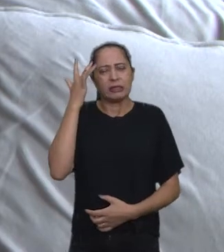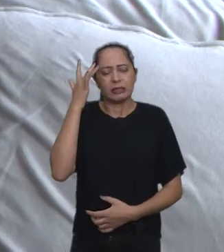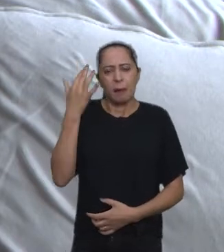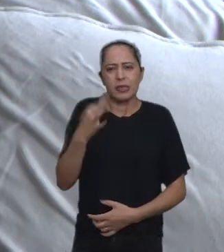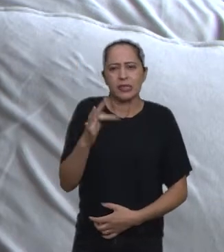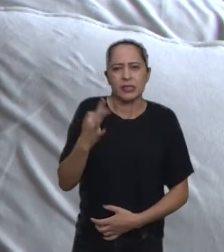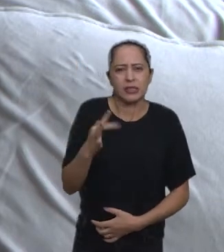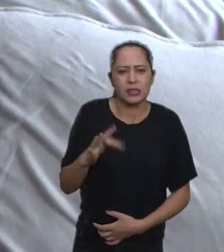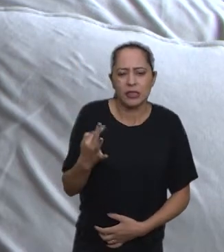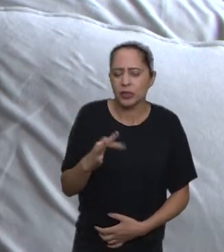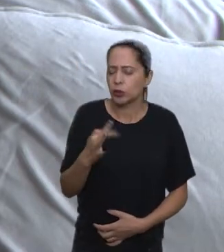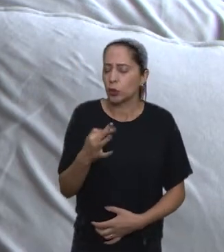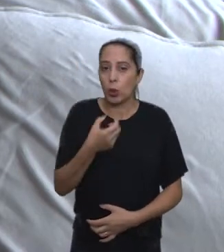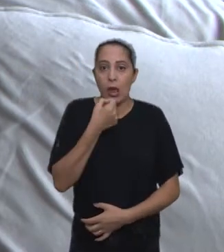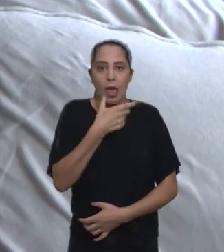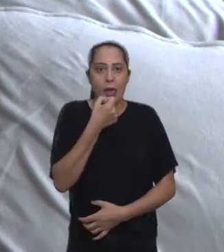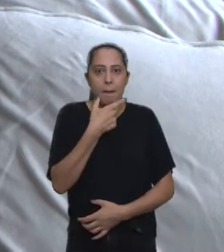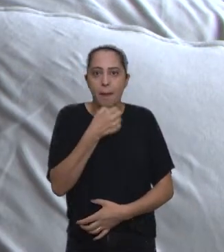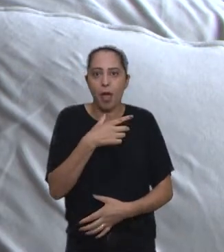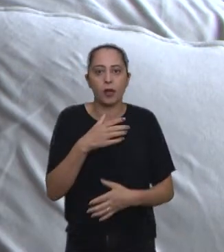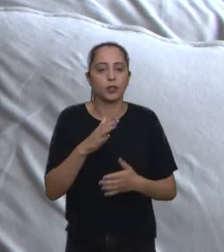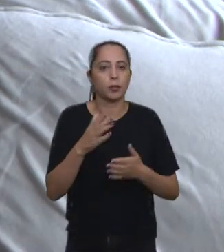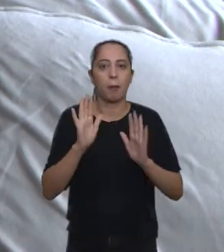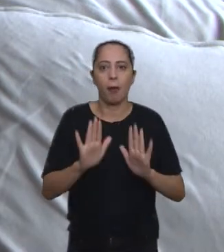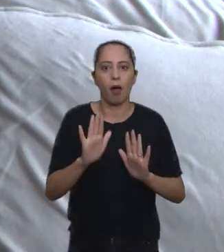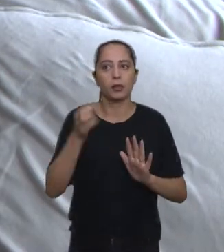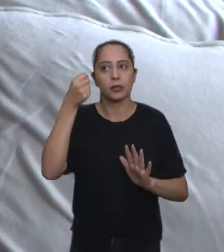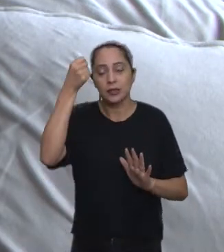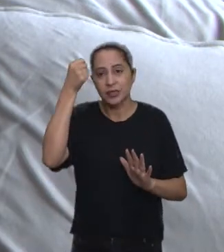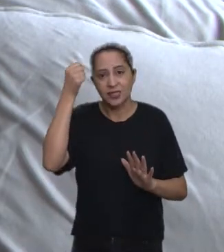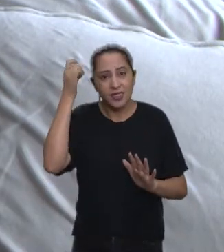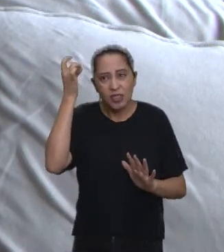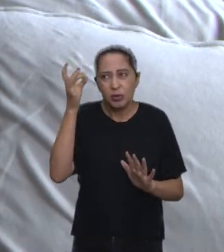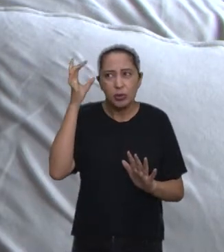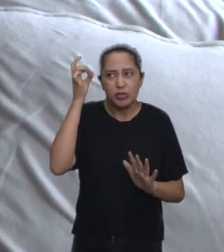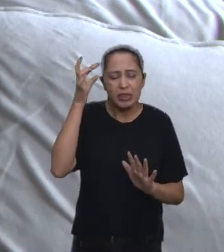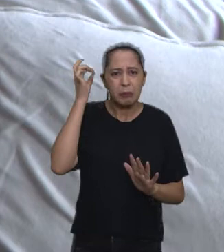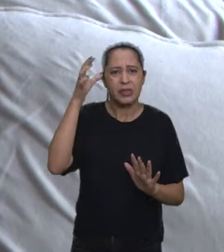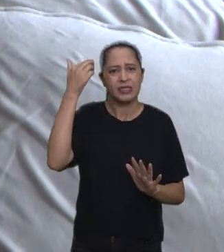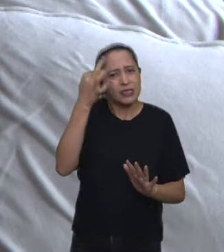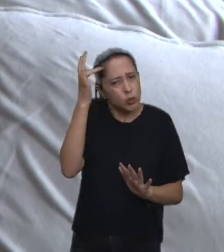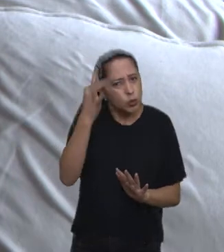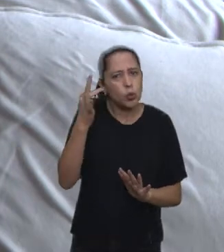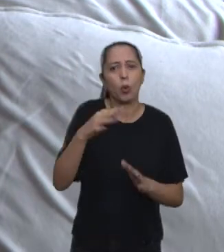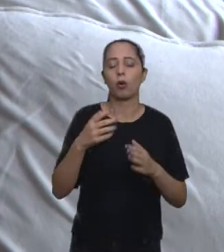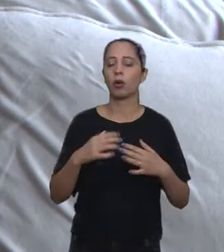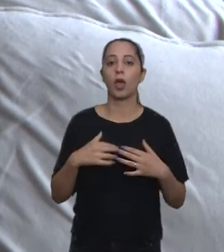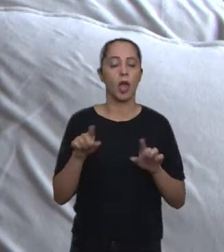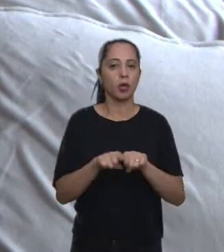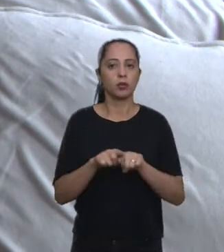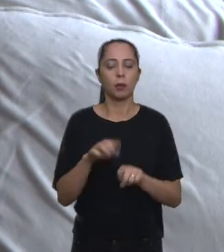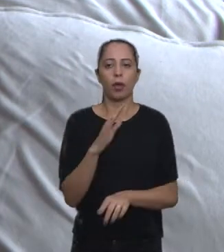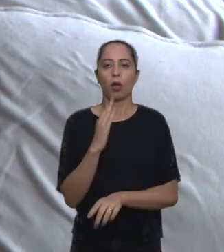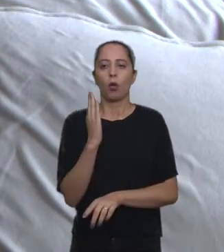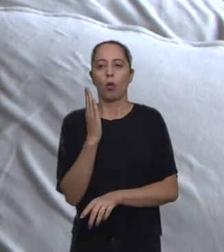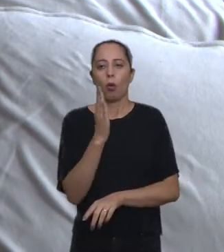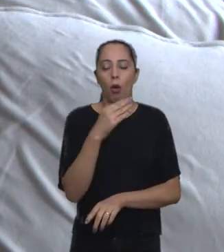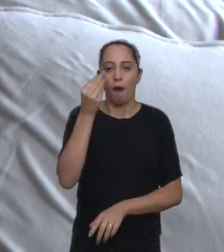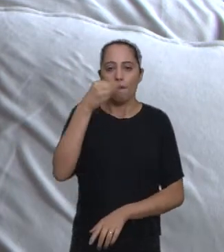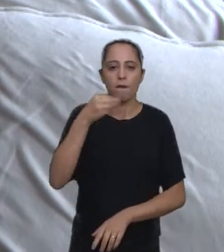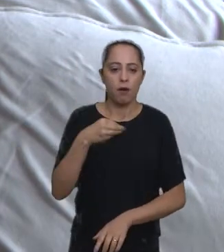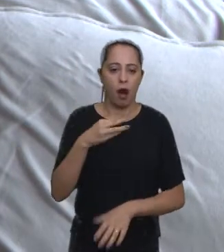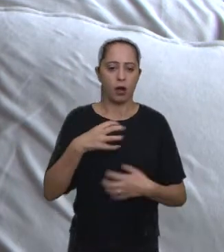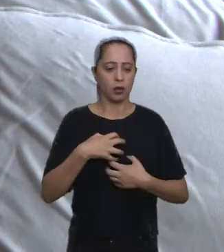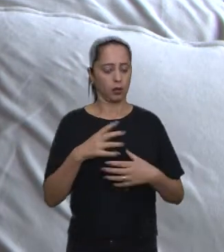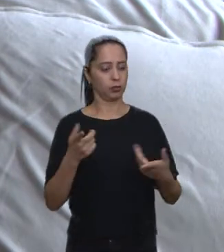enxaqueca absurda que não passava com nada. E aí eu comecei a achar estranho, porque também me dava fraqueza. E